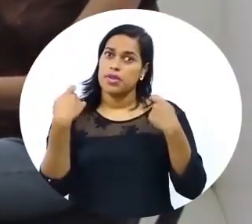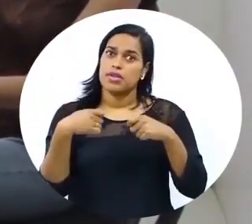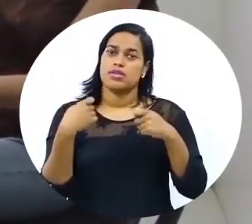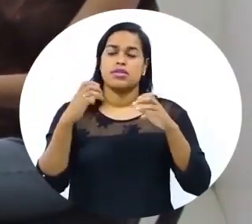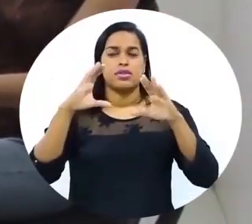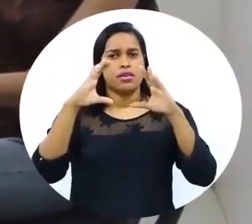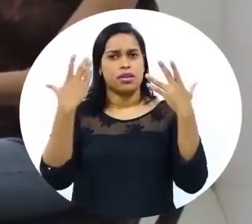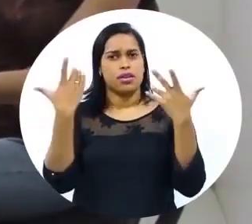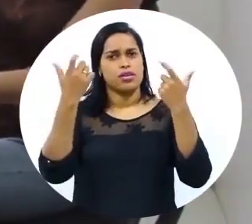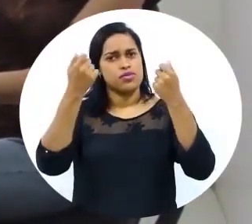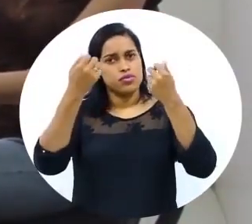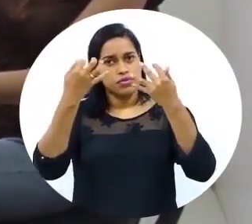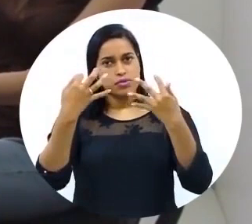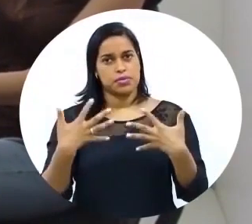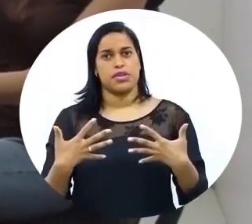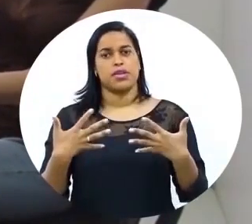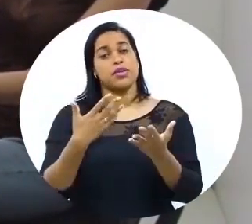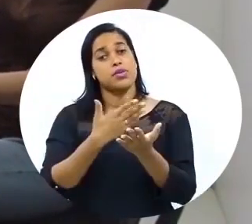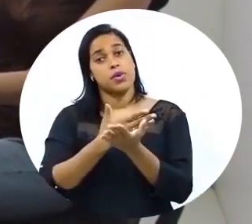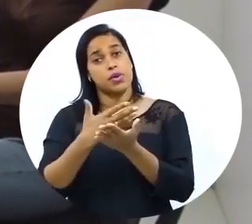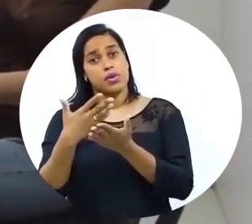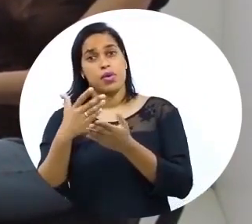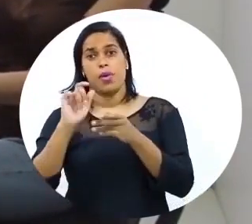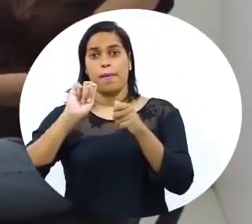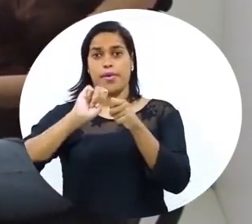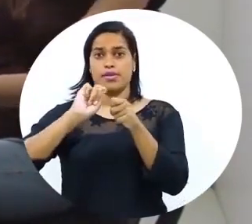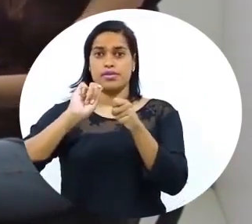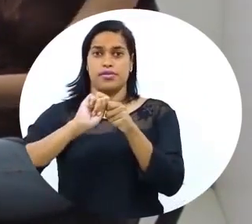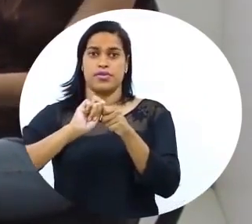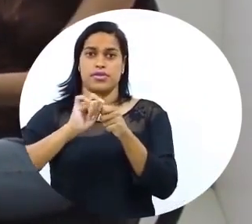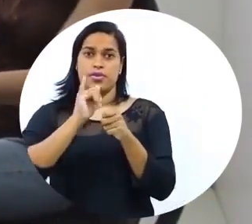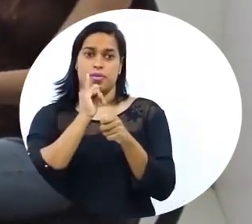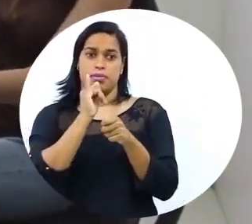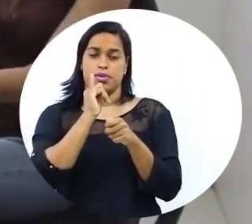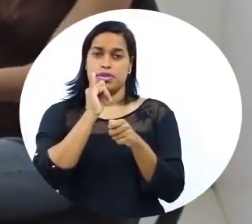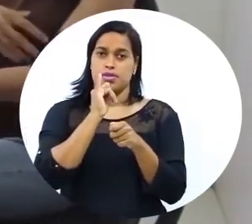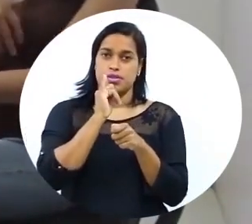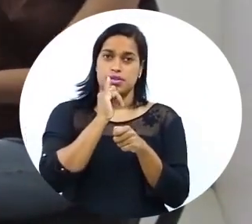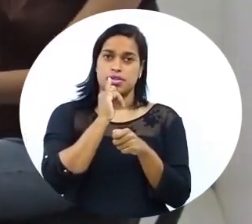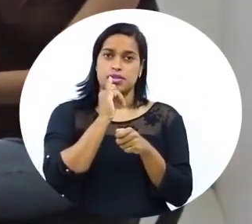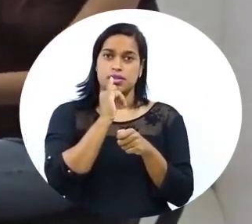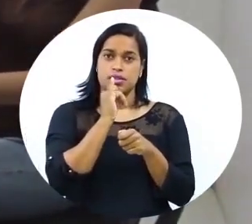bem claro. Exato. Quando a gente começa a fazer, mandar disparar, que a gente